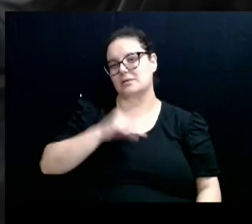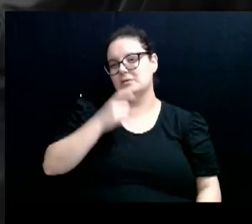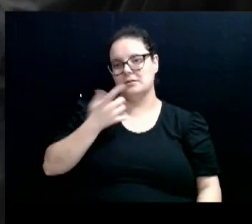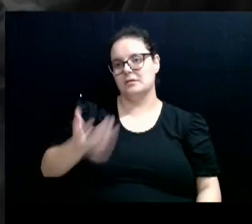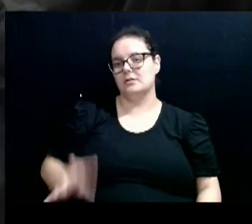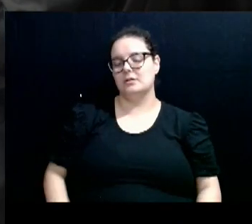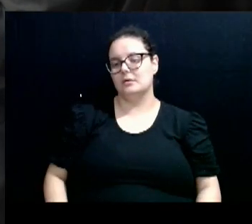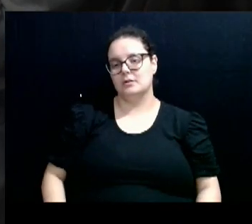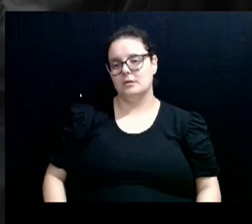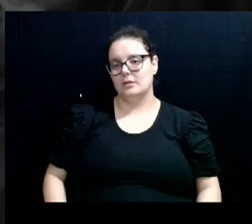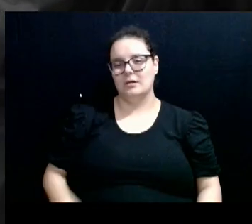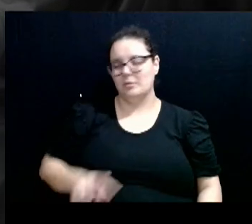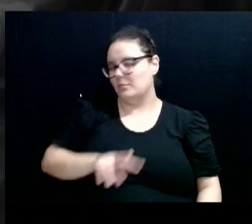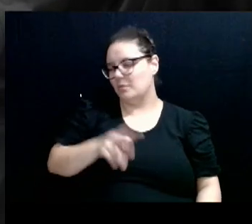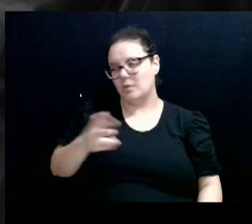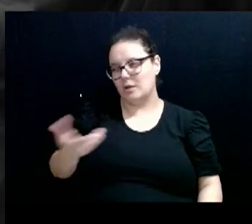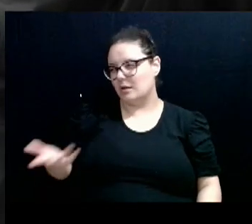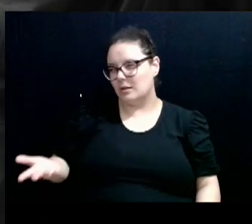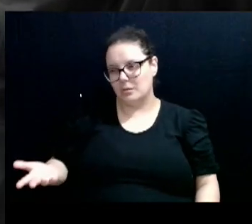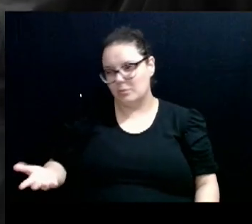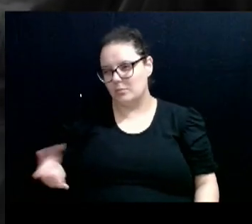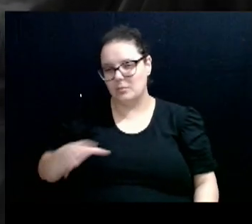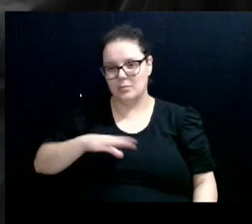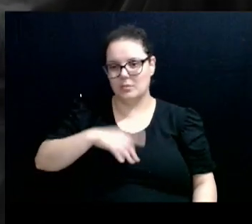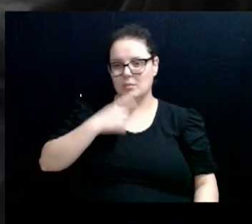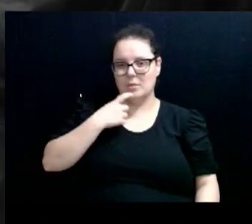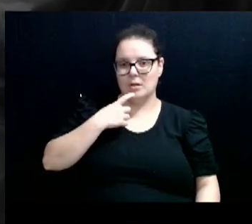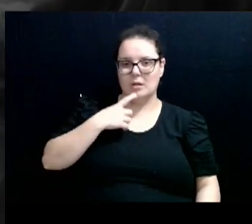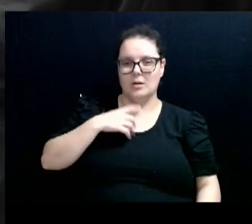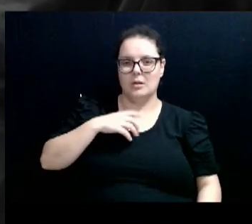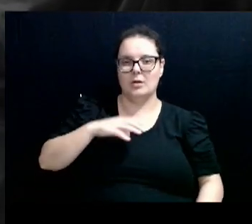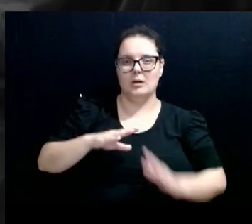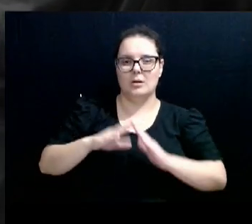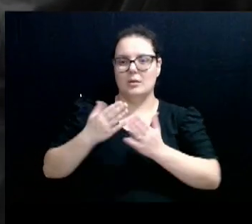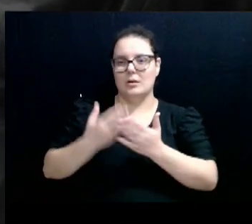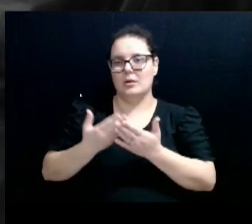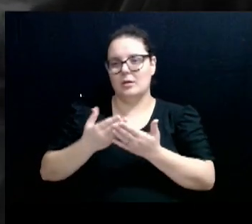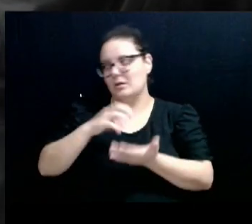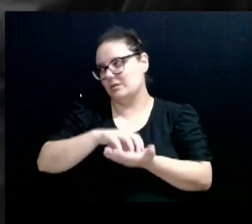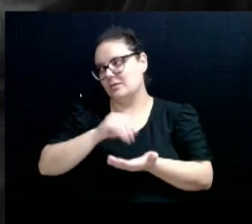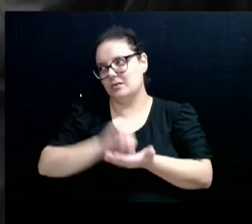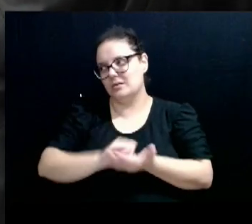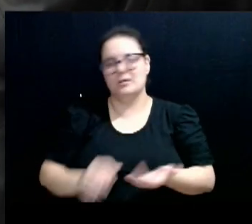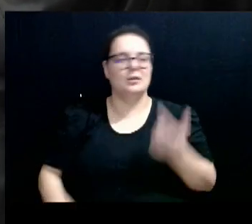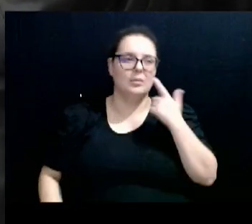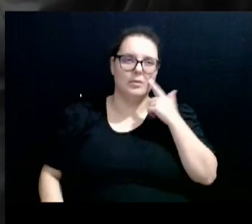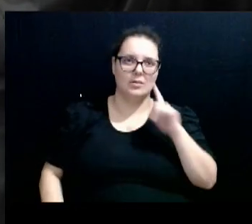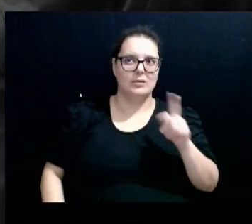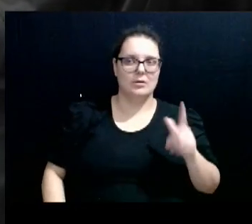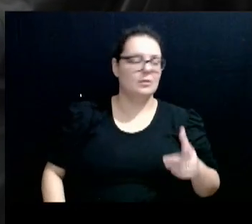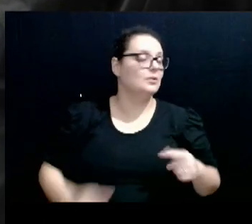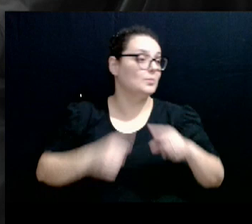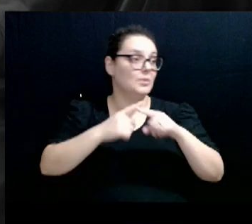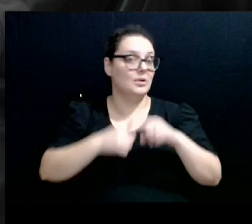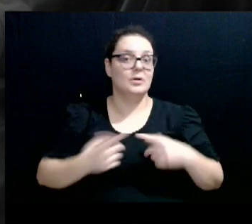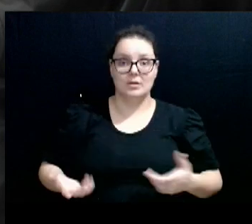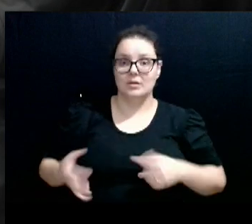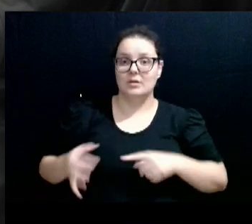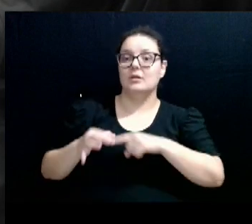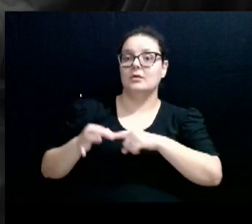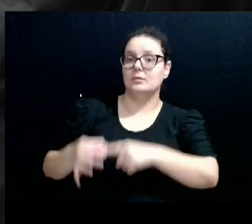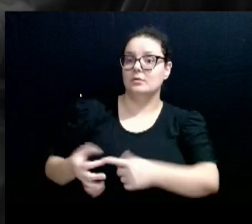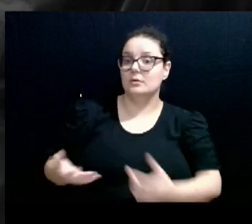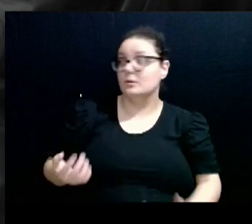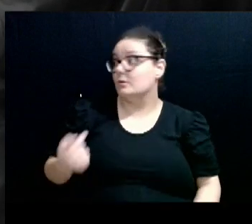transferência para Campinas numa escola central. Concorrido. Claro que não, você tinha que pegar escolas mais da periferia. Mas eu não conhecia, eu falei,